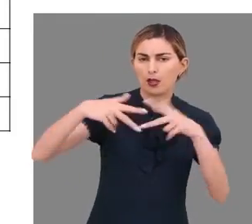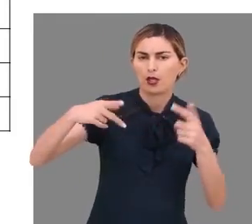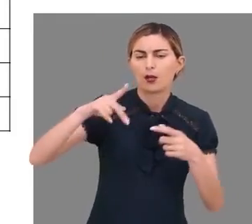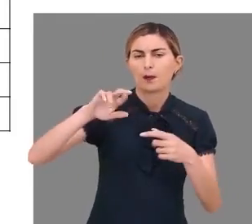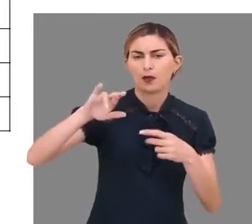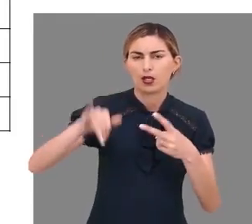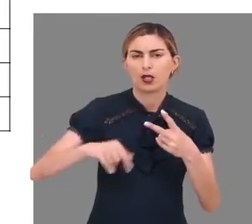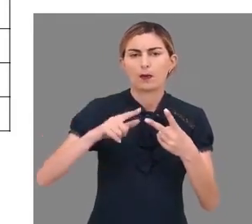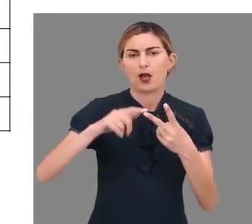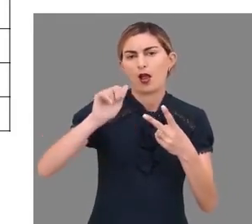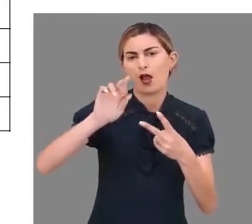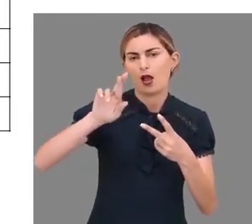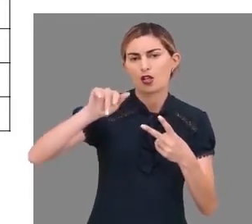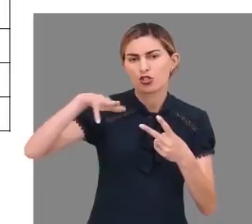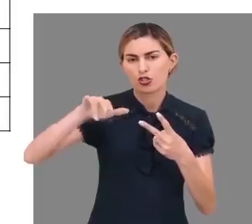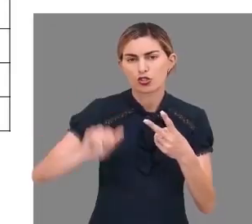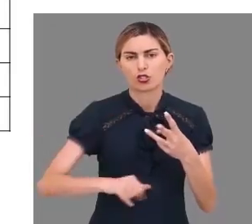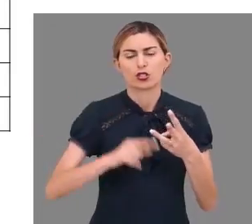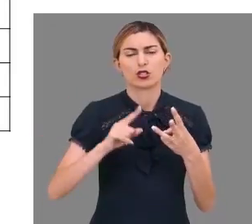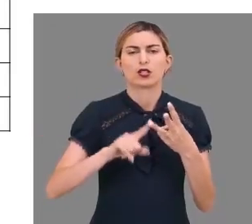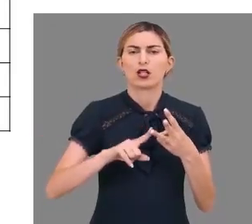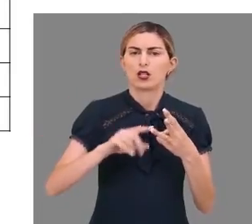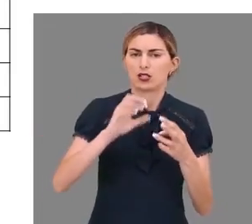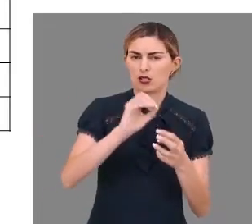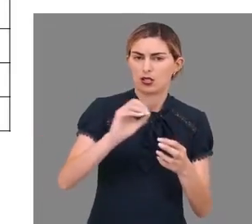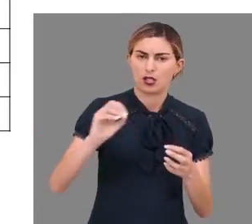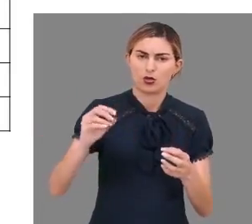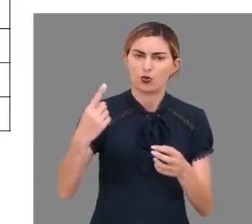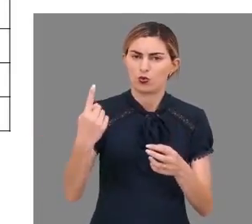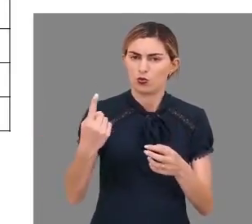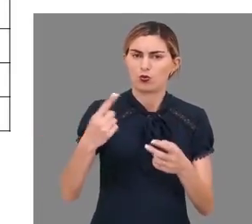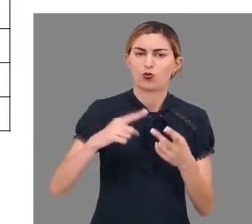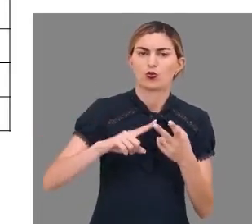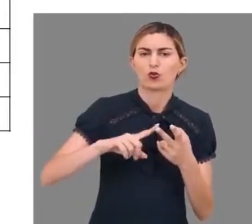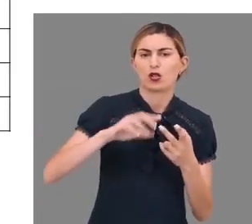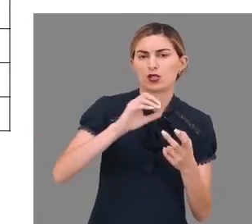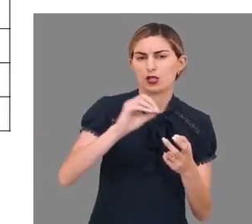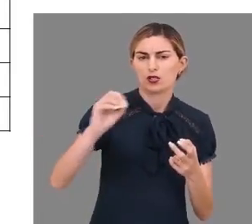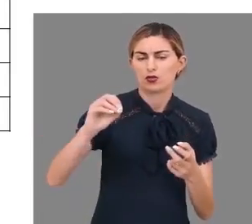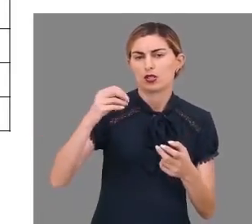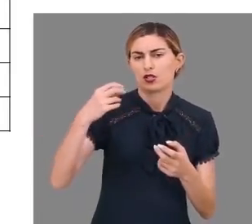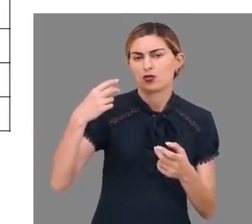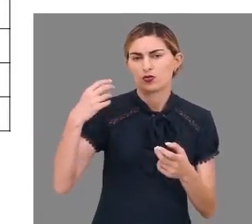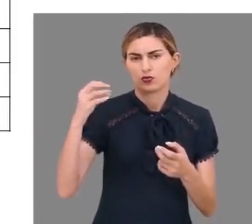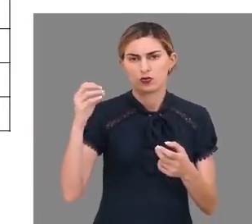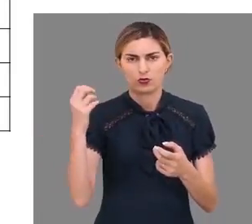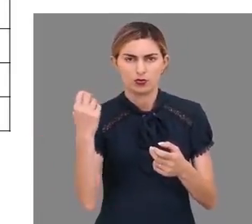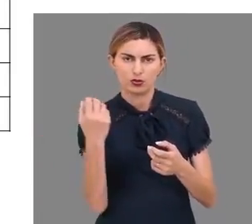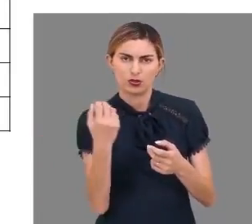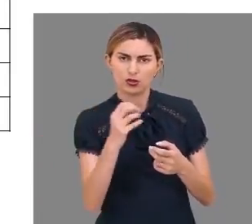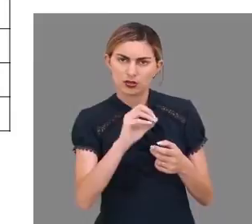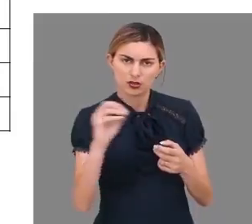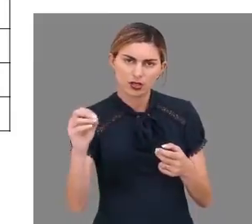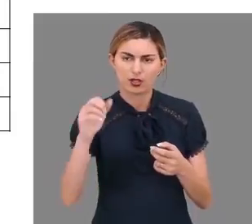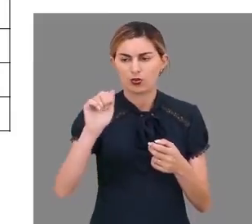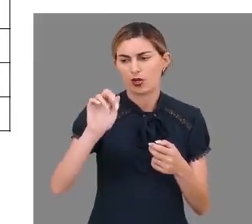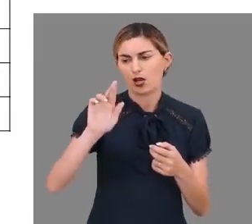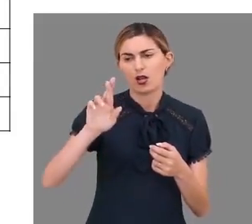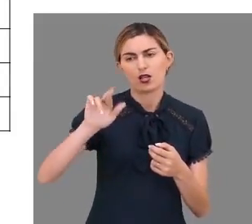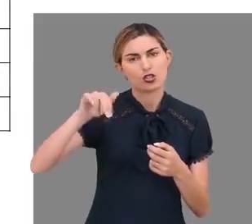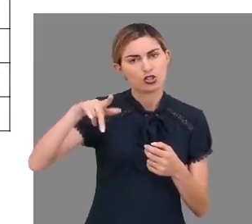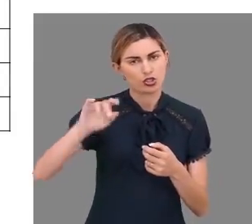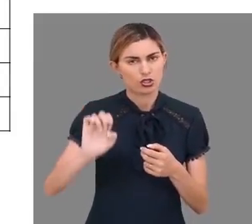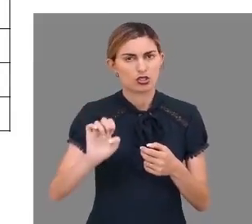seca? Vamos lá para a combinação 01 matéria-prima, 00 argila, 000 argila